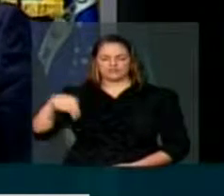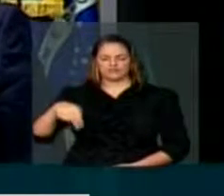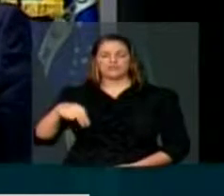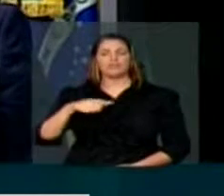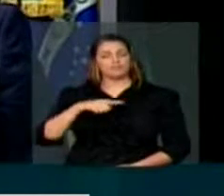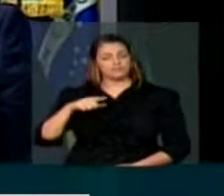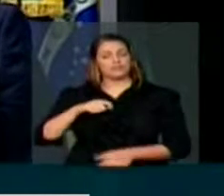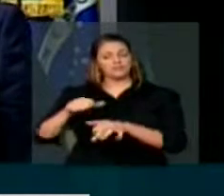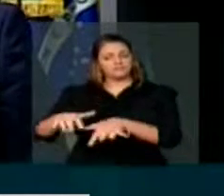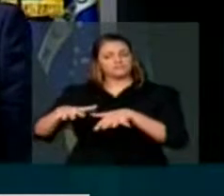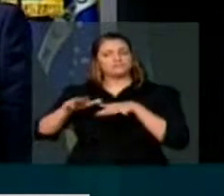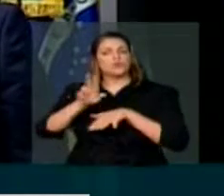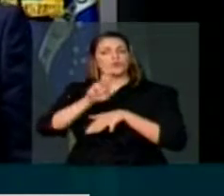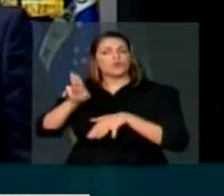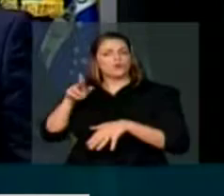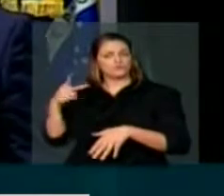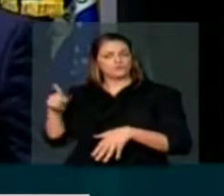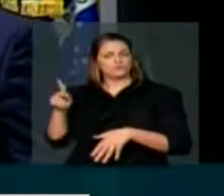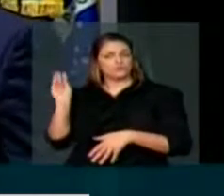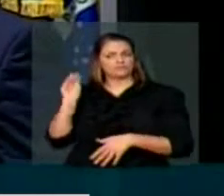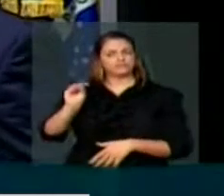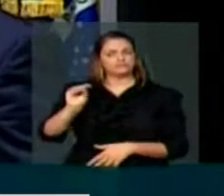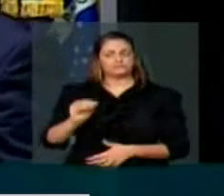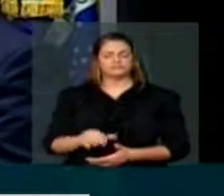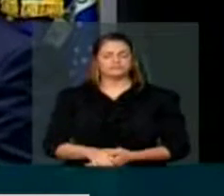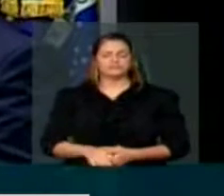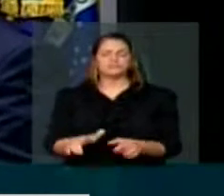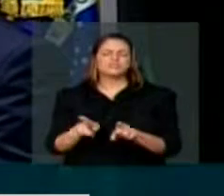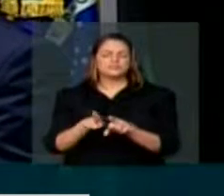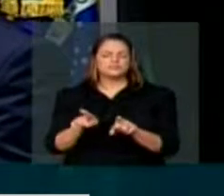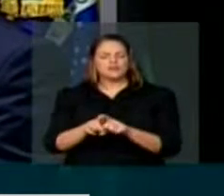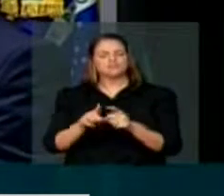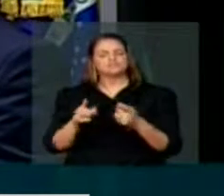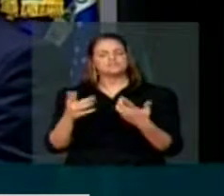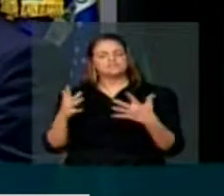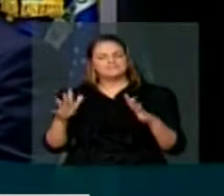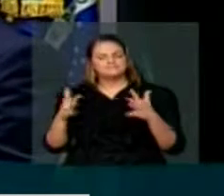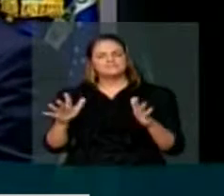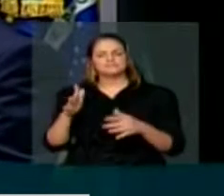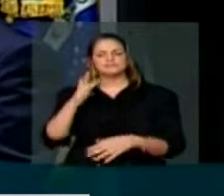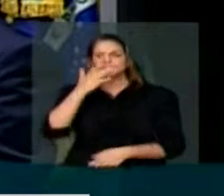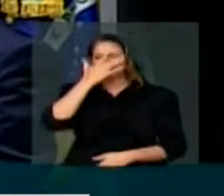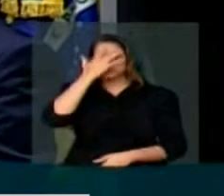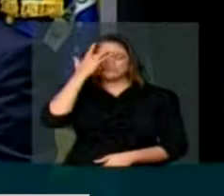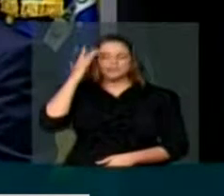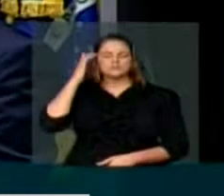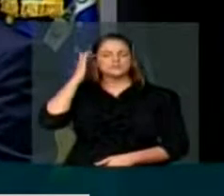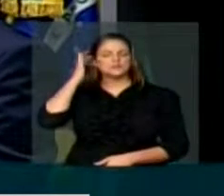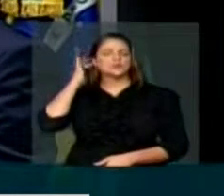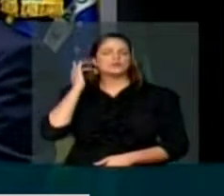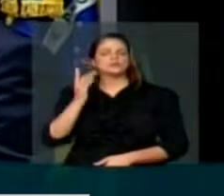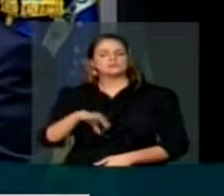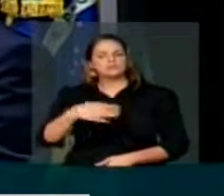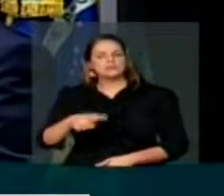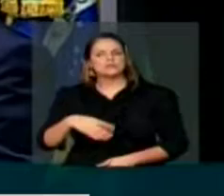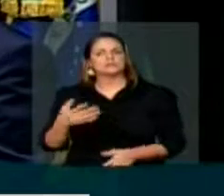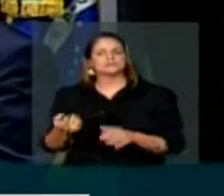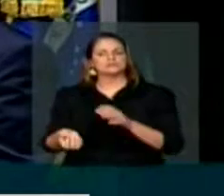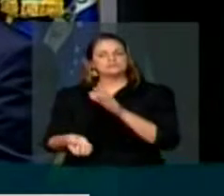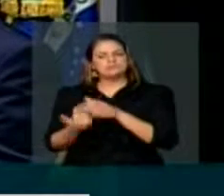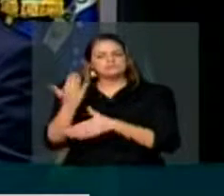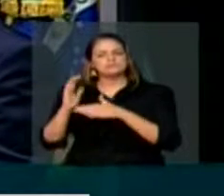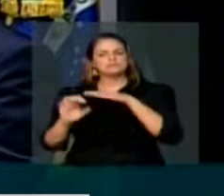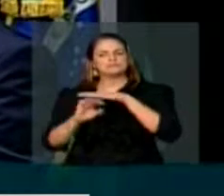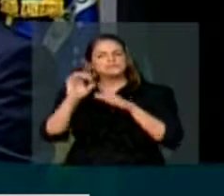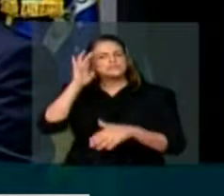inclusive um auditório ao seu nome. E por último, claro, saudar o empreendedor, o